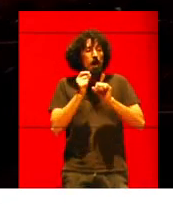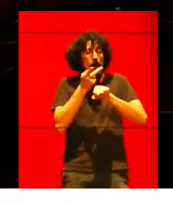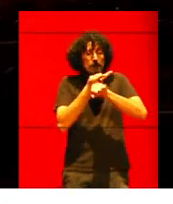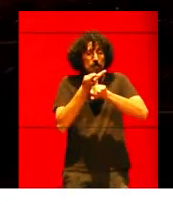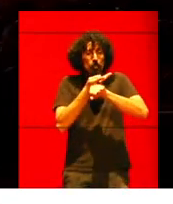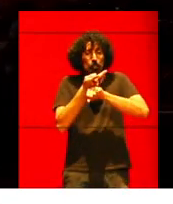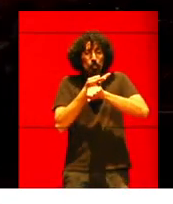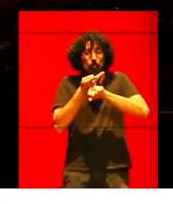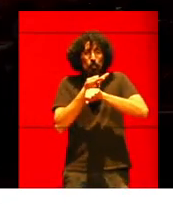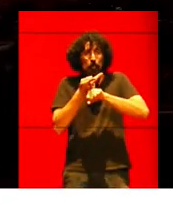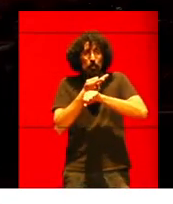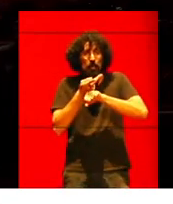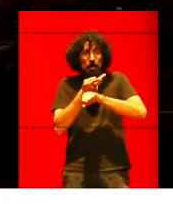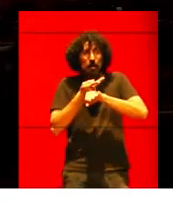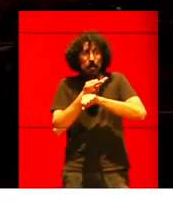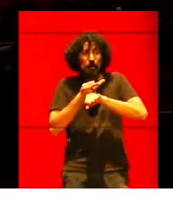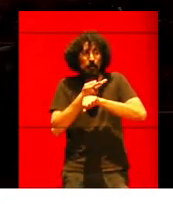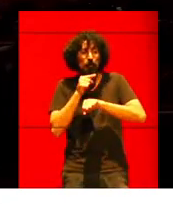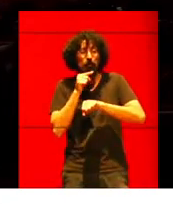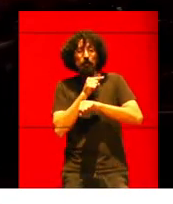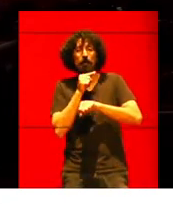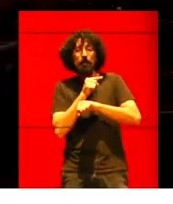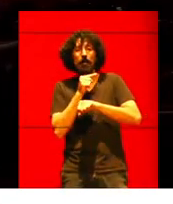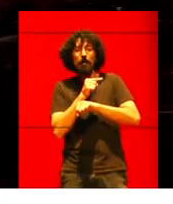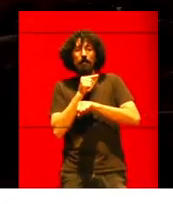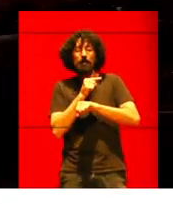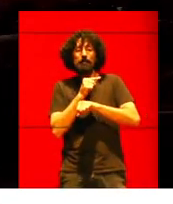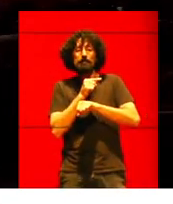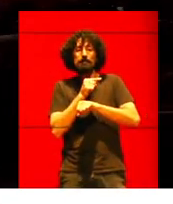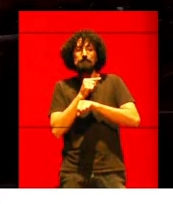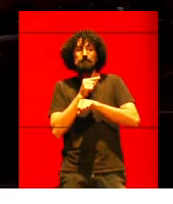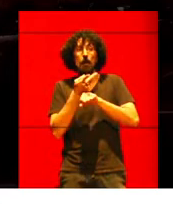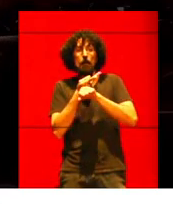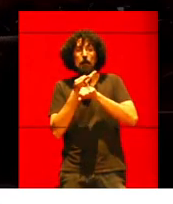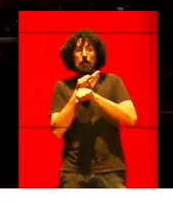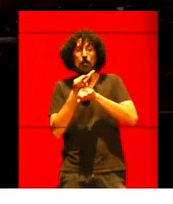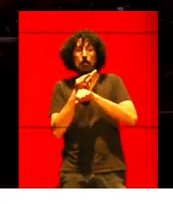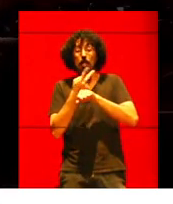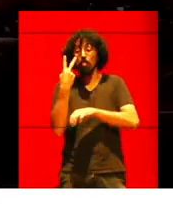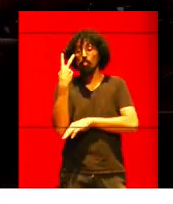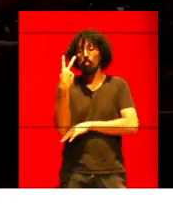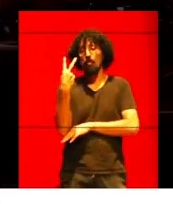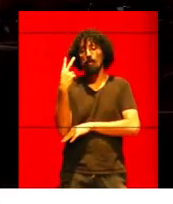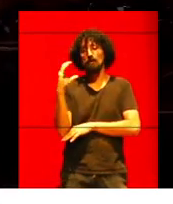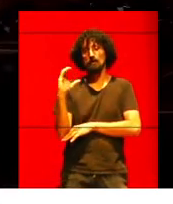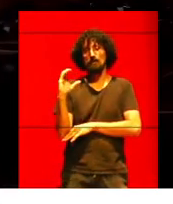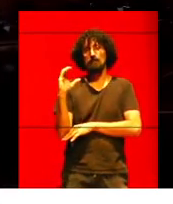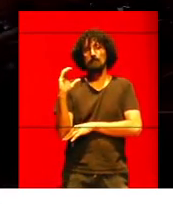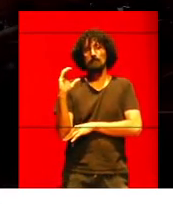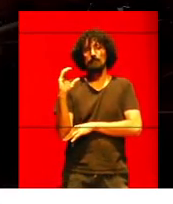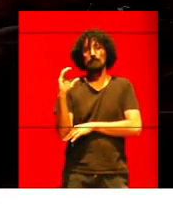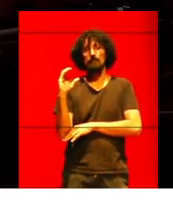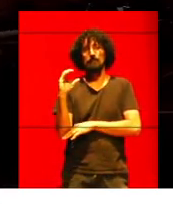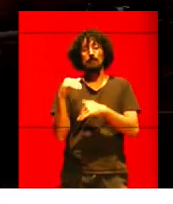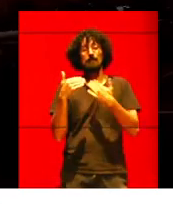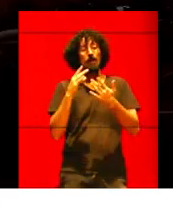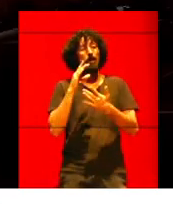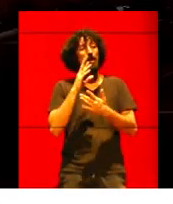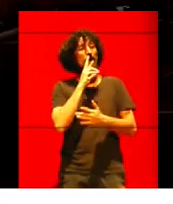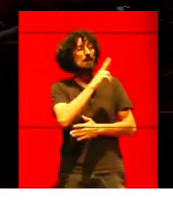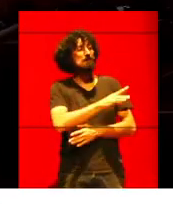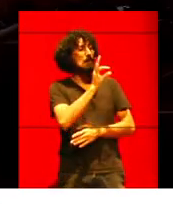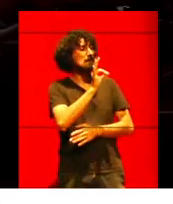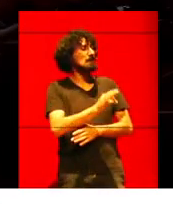cadeia, na parte principal, que é a função do éster, eu estou procurando só 2 carbonos, só pode